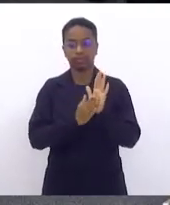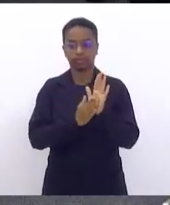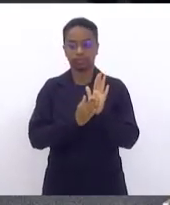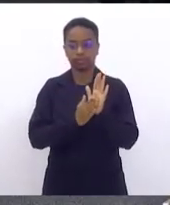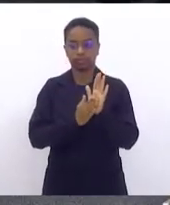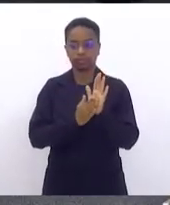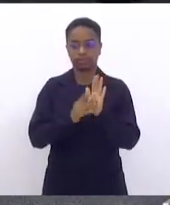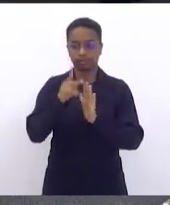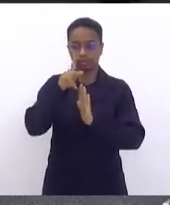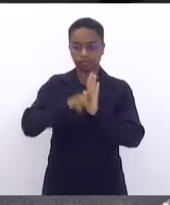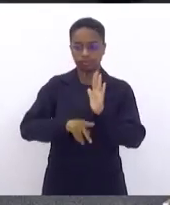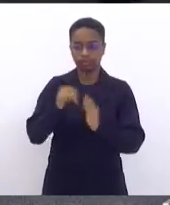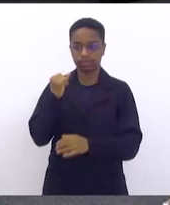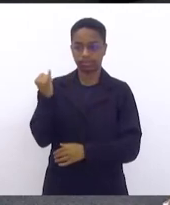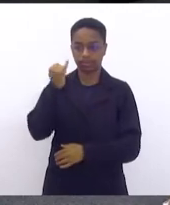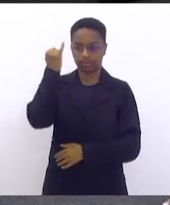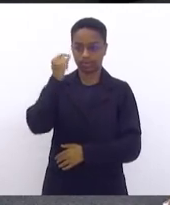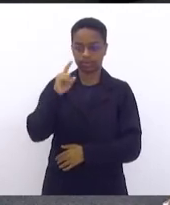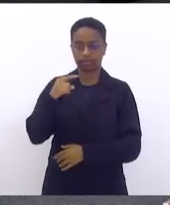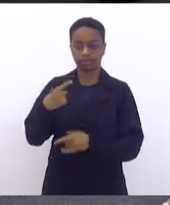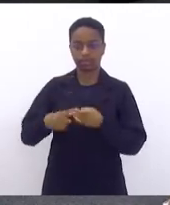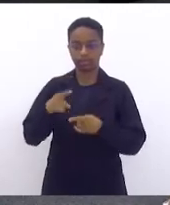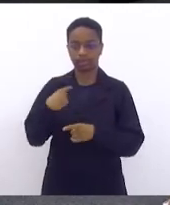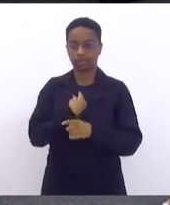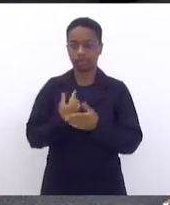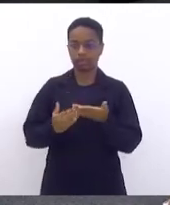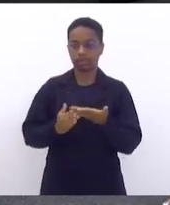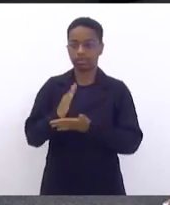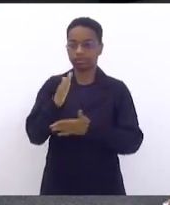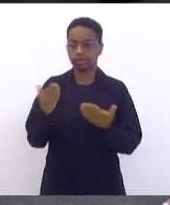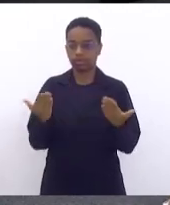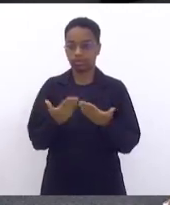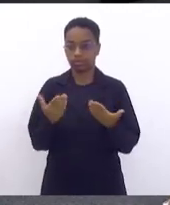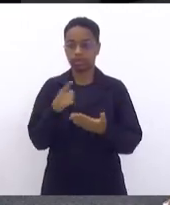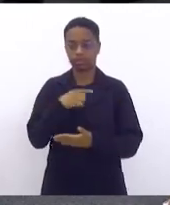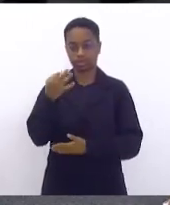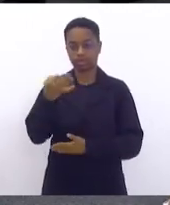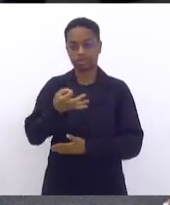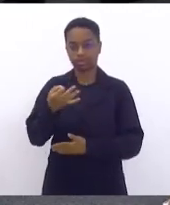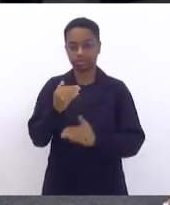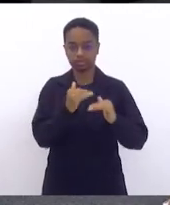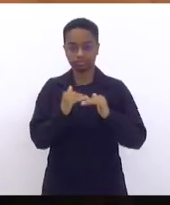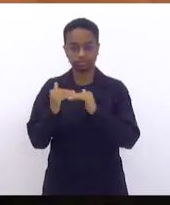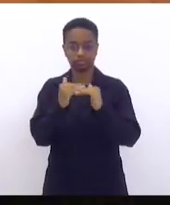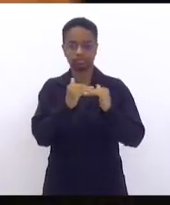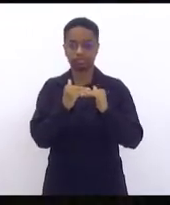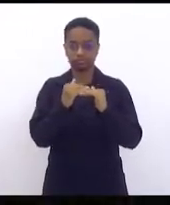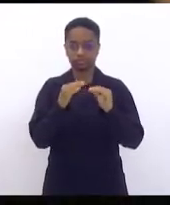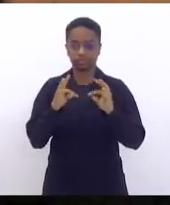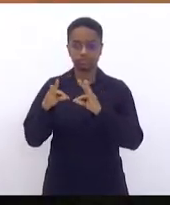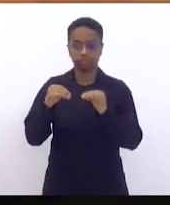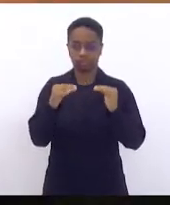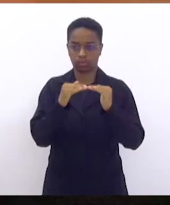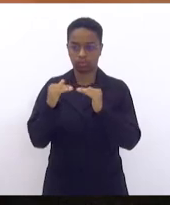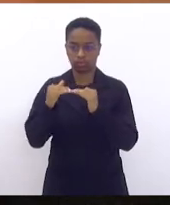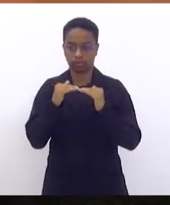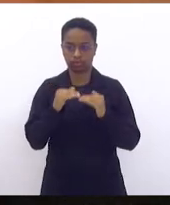esse projeto tão importante que nós vamos aprovar aqui, com certeza, por unanimidade.